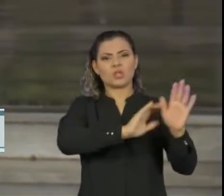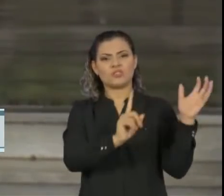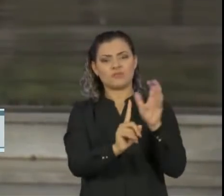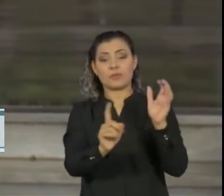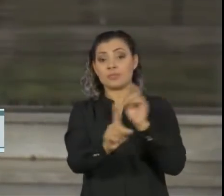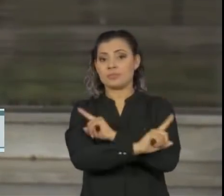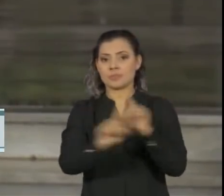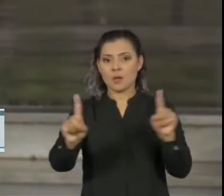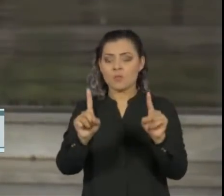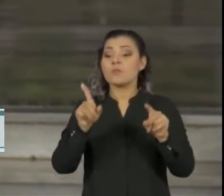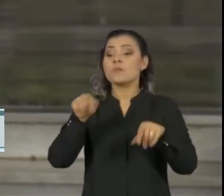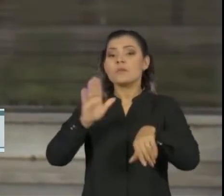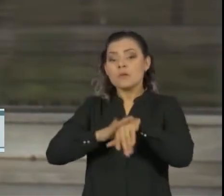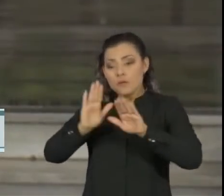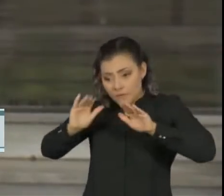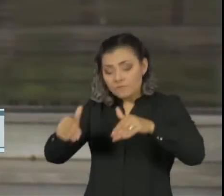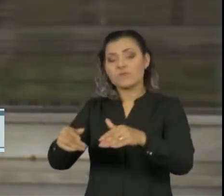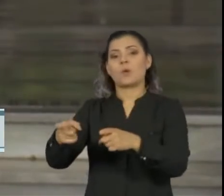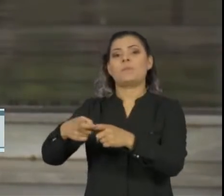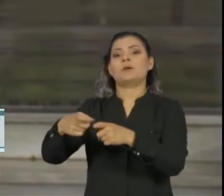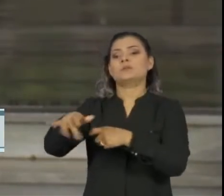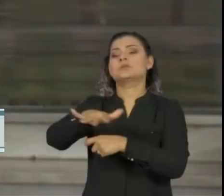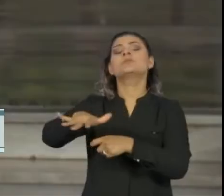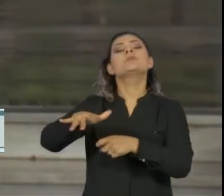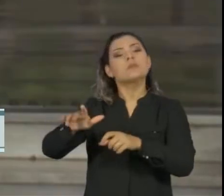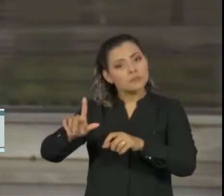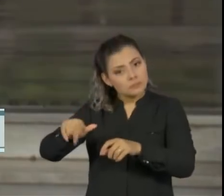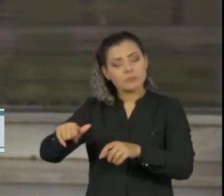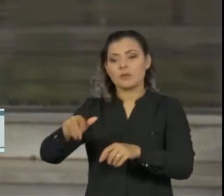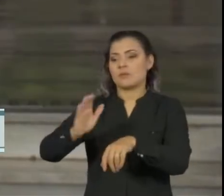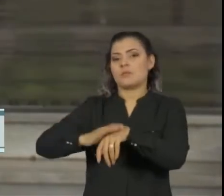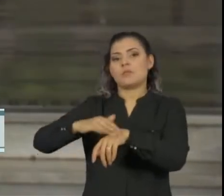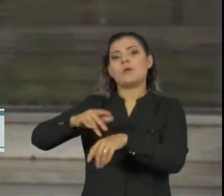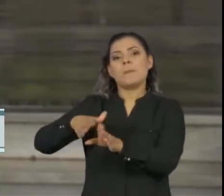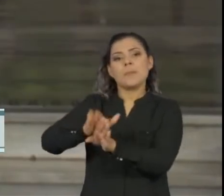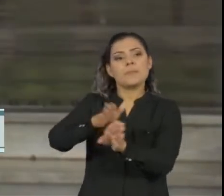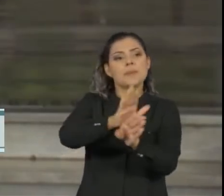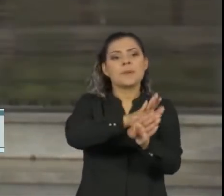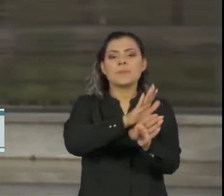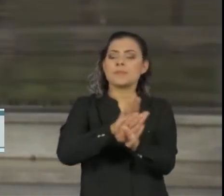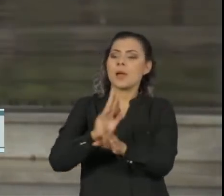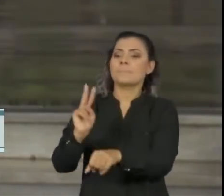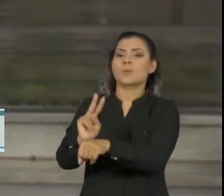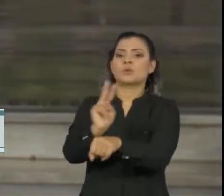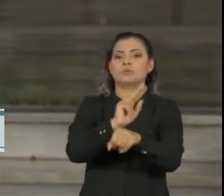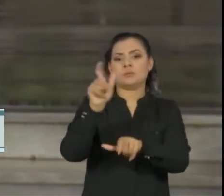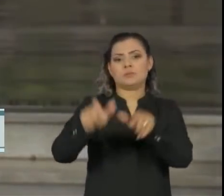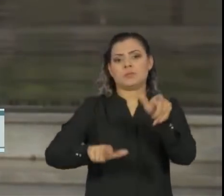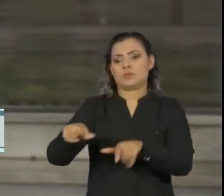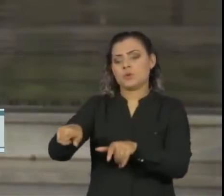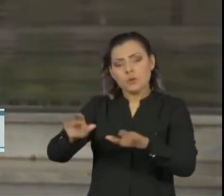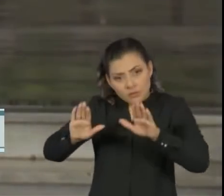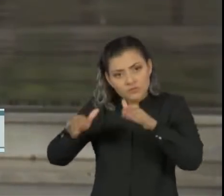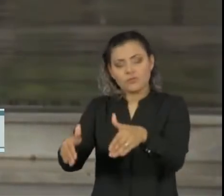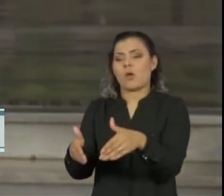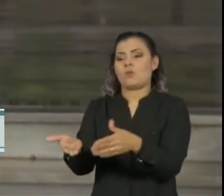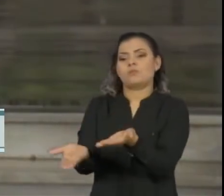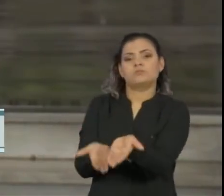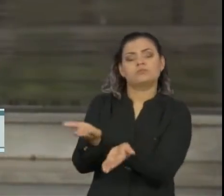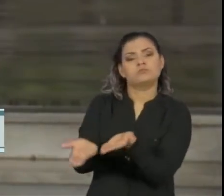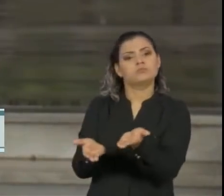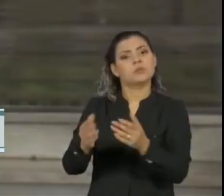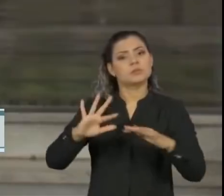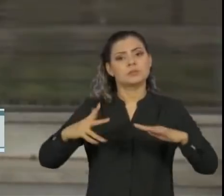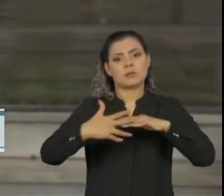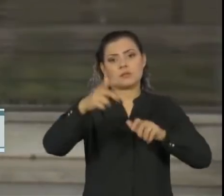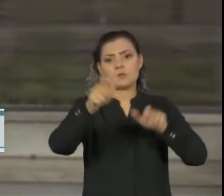ela for adequada, ela poderá ser utilizada para o bem comum e a proteção à vida das pessoas e dos